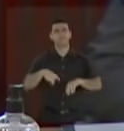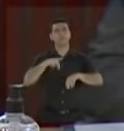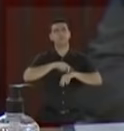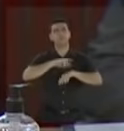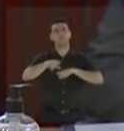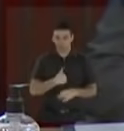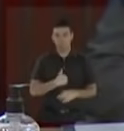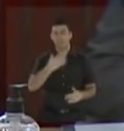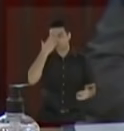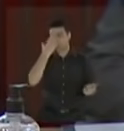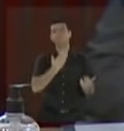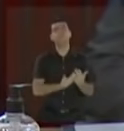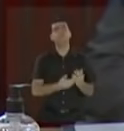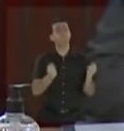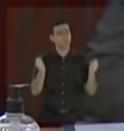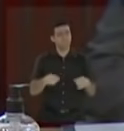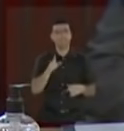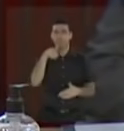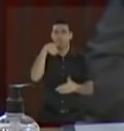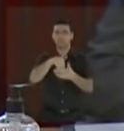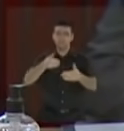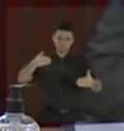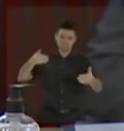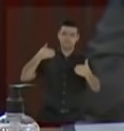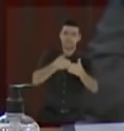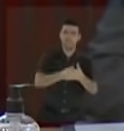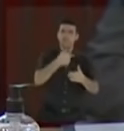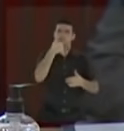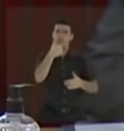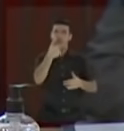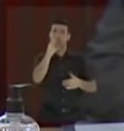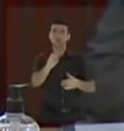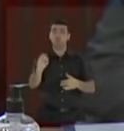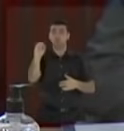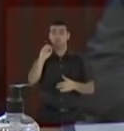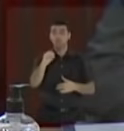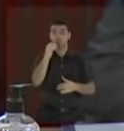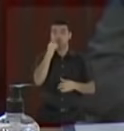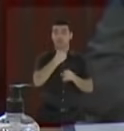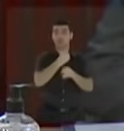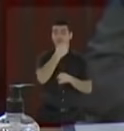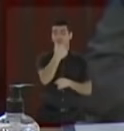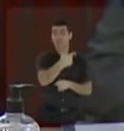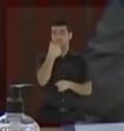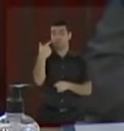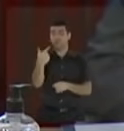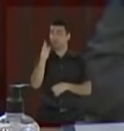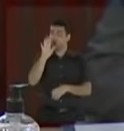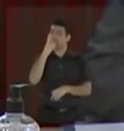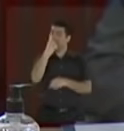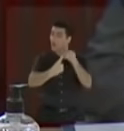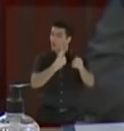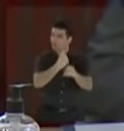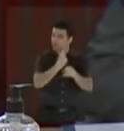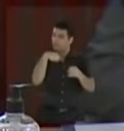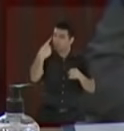aí é uma comissão Internacional e revelou as empresas of charge Paulo Guedes Ministro da Economia Roberto Campos